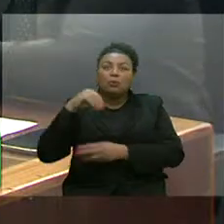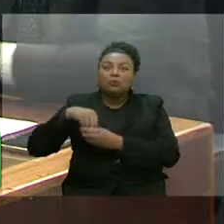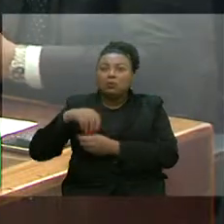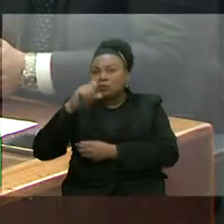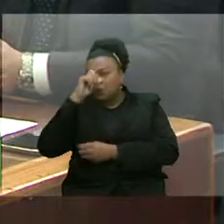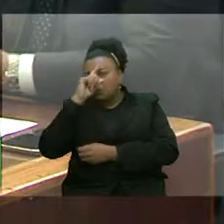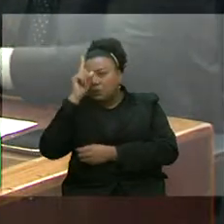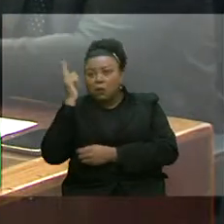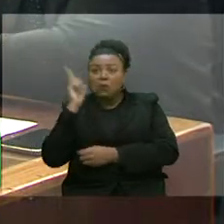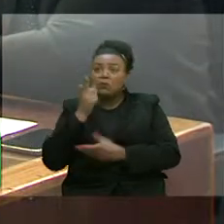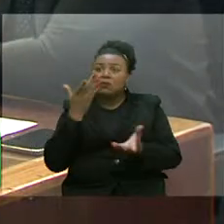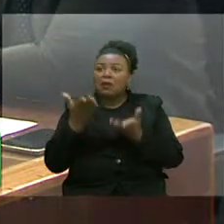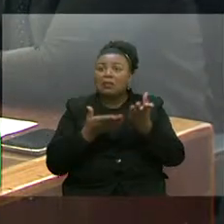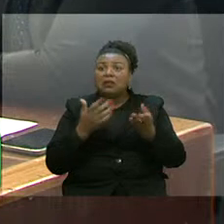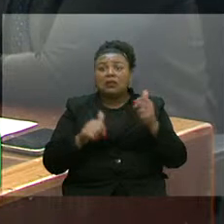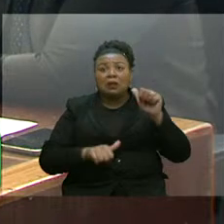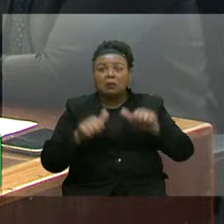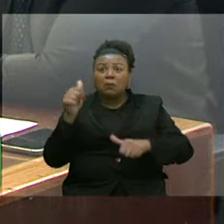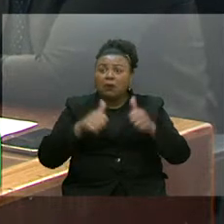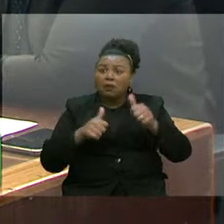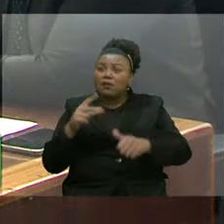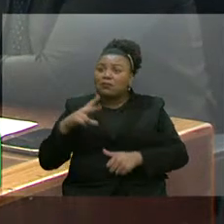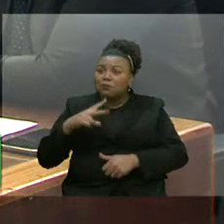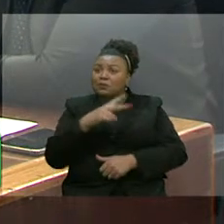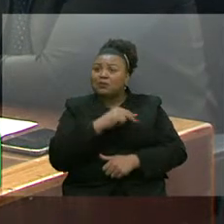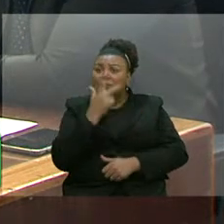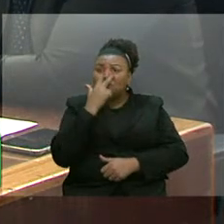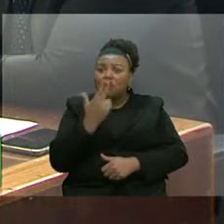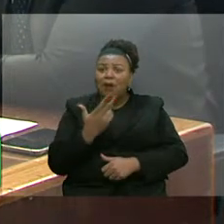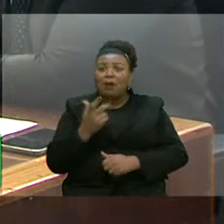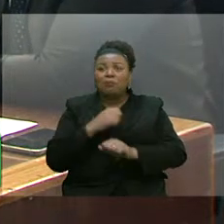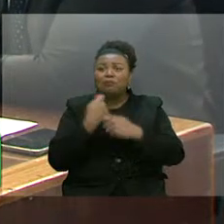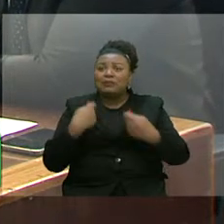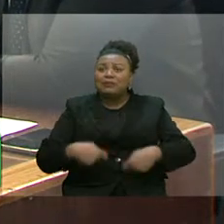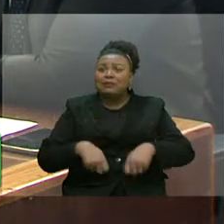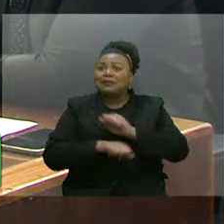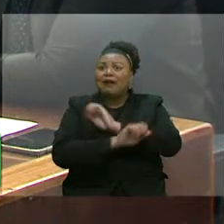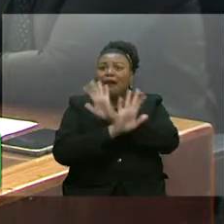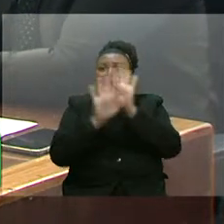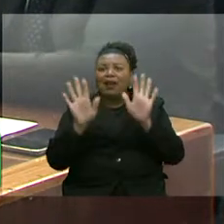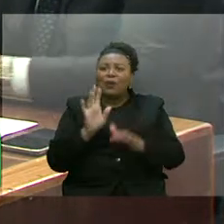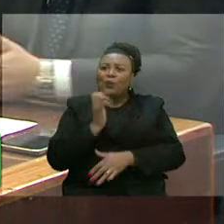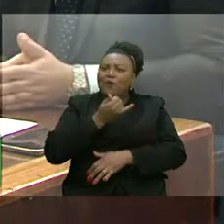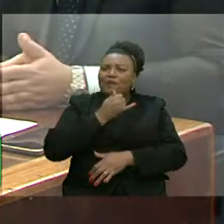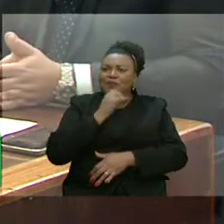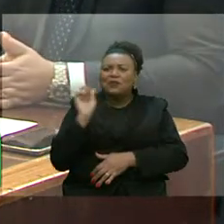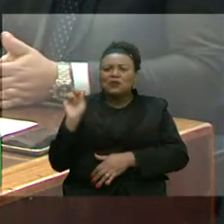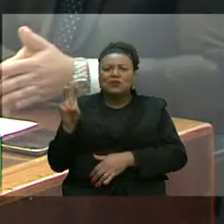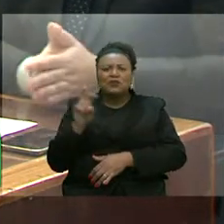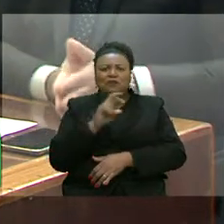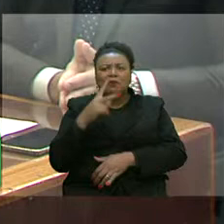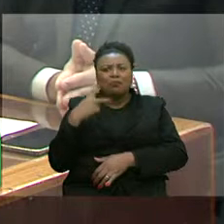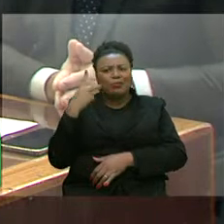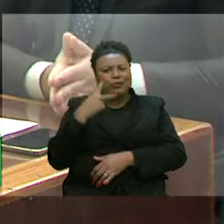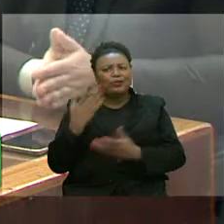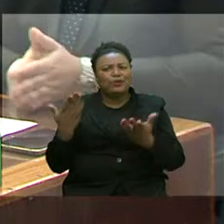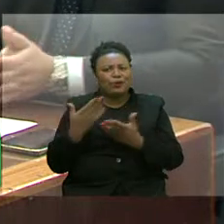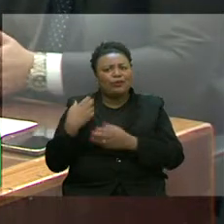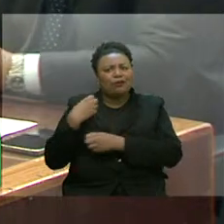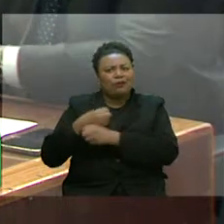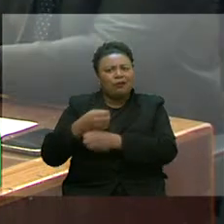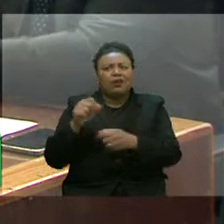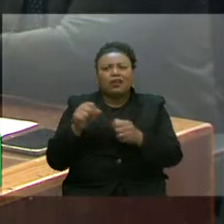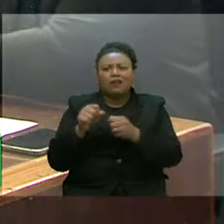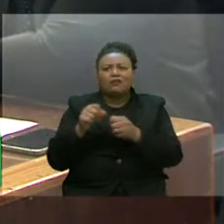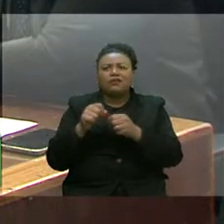e conseguir atender com qualidade esse paciente. Isso que tem que ficar muito claro. Infelizmente, nós vimos políticas públicas nos últimos anos que queriam